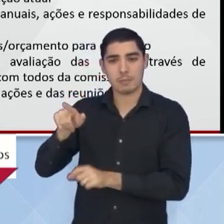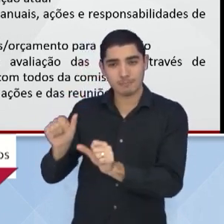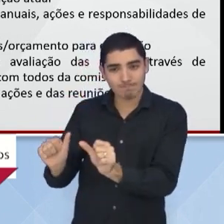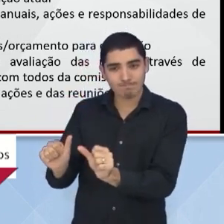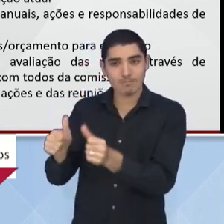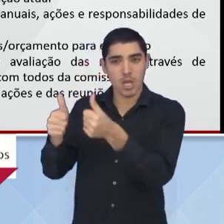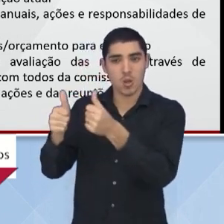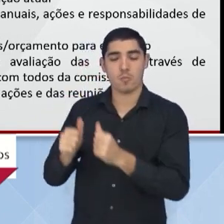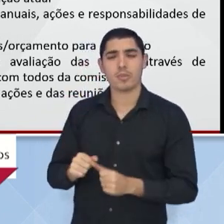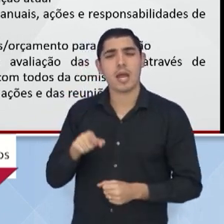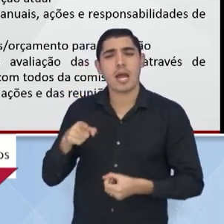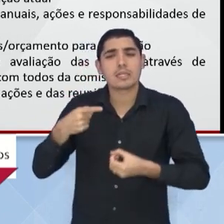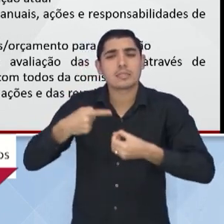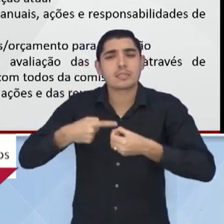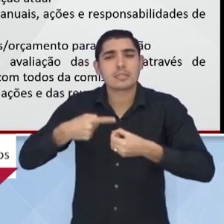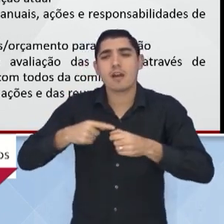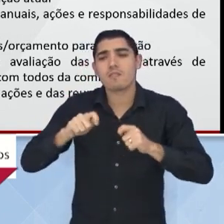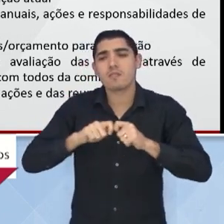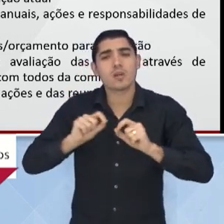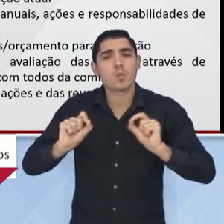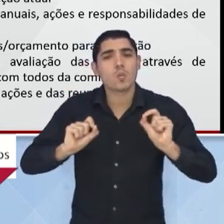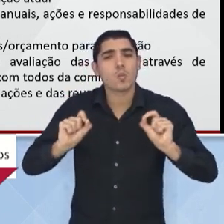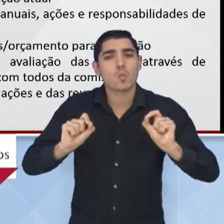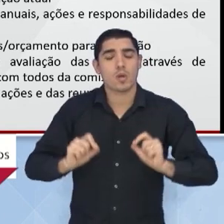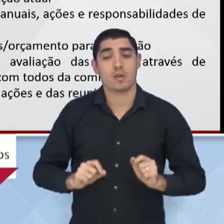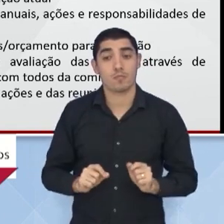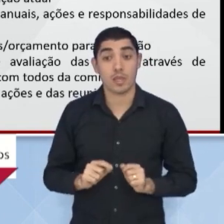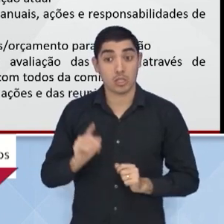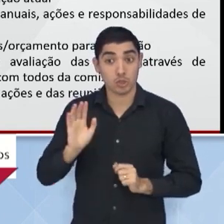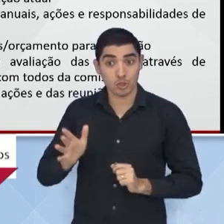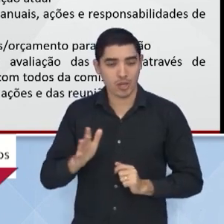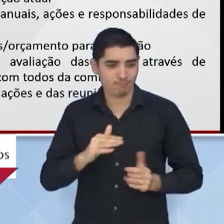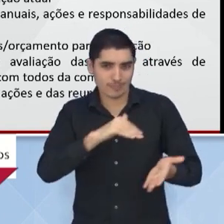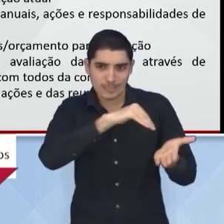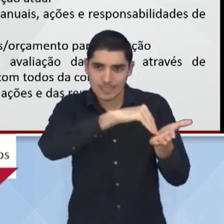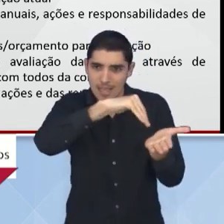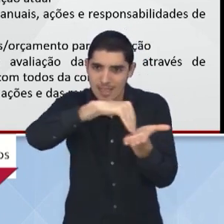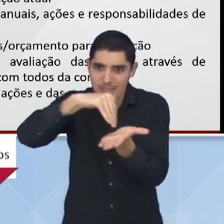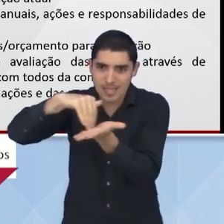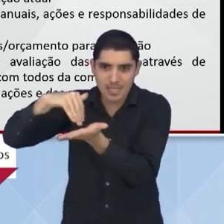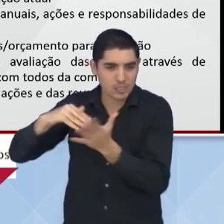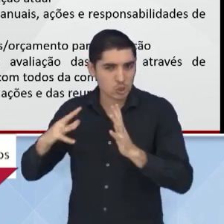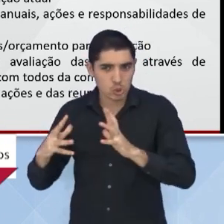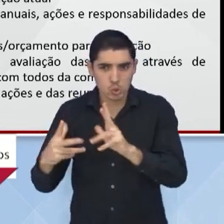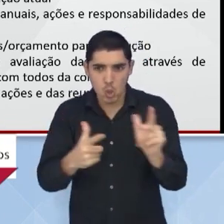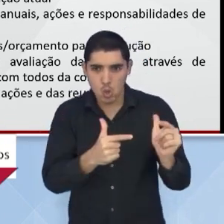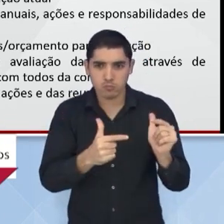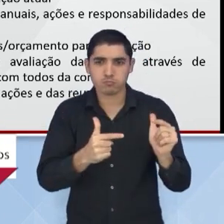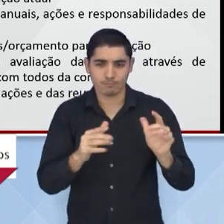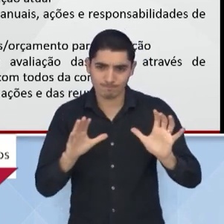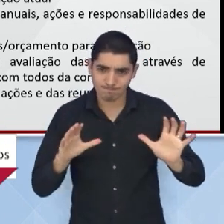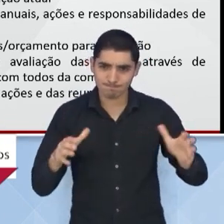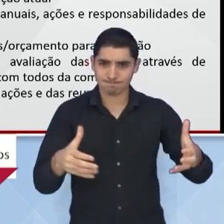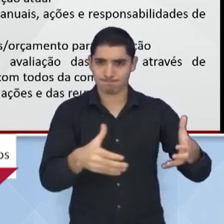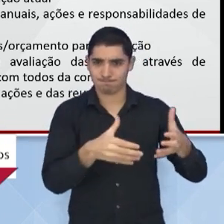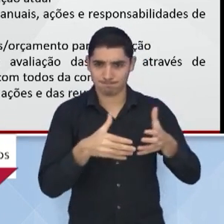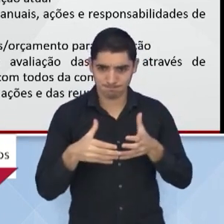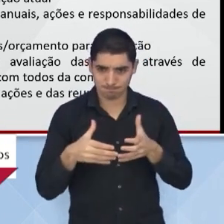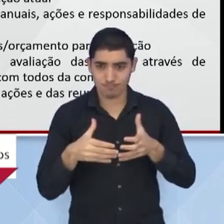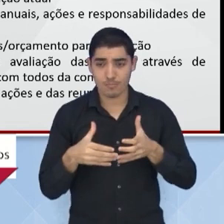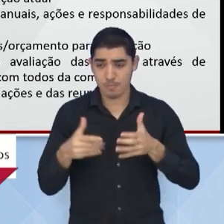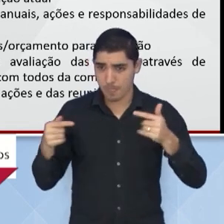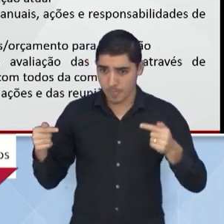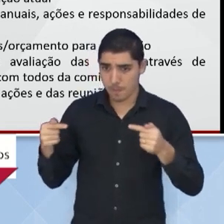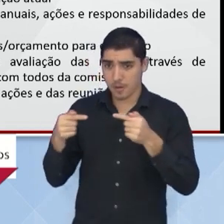que fez esse município né ele reuniu todas as secretarias envolvidas nas sete dimensões do